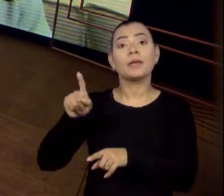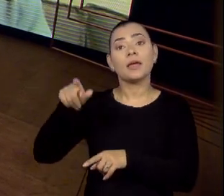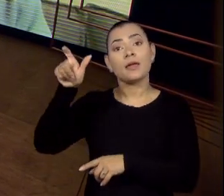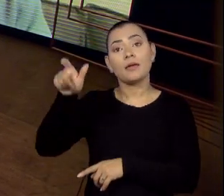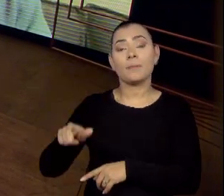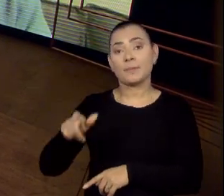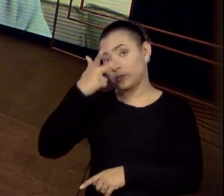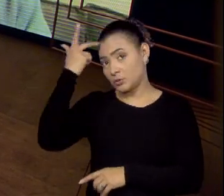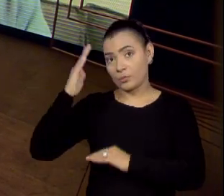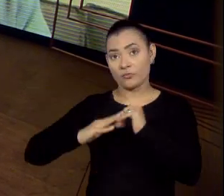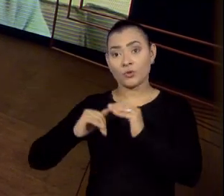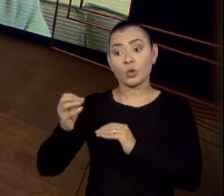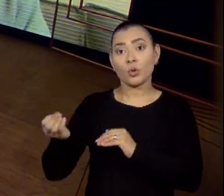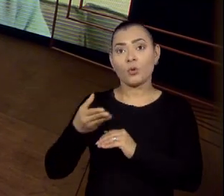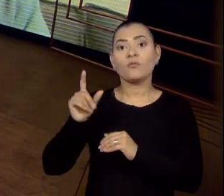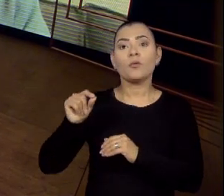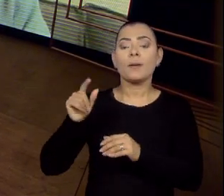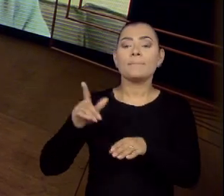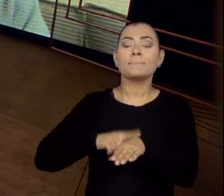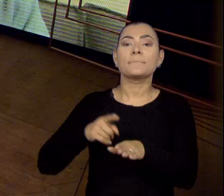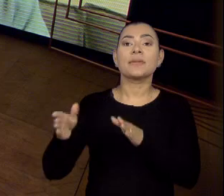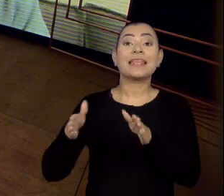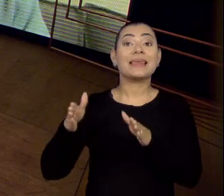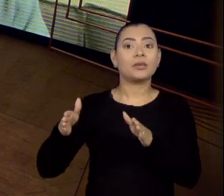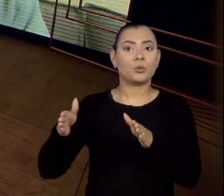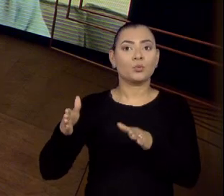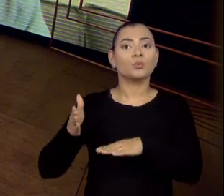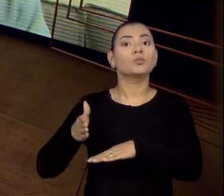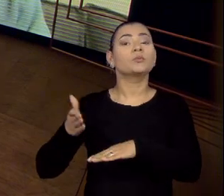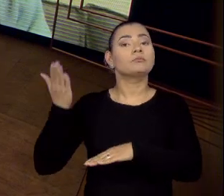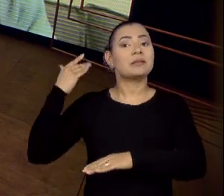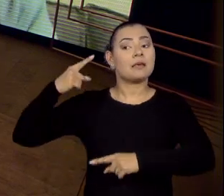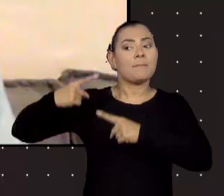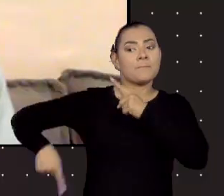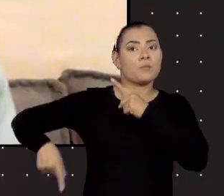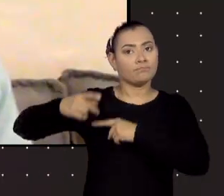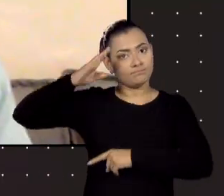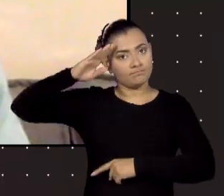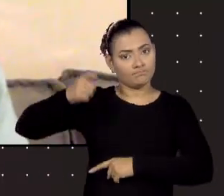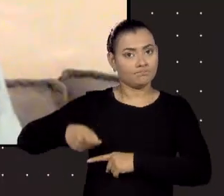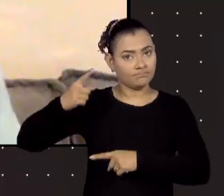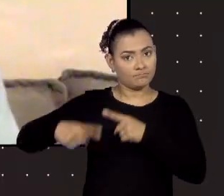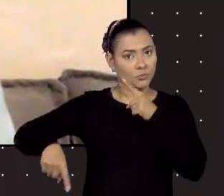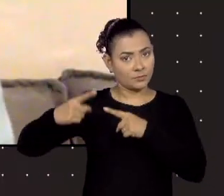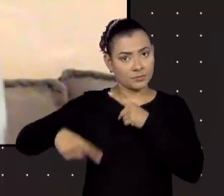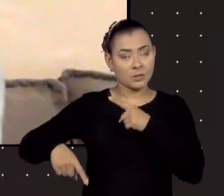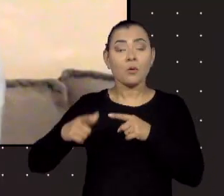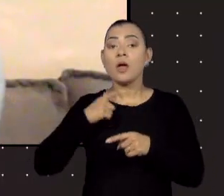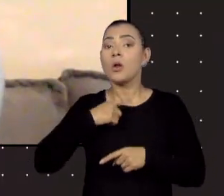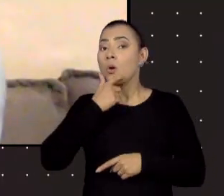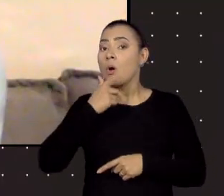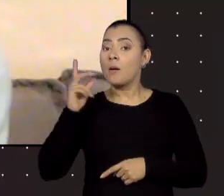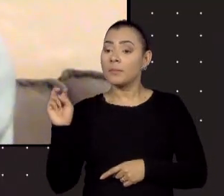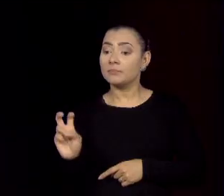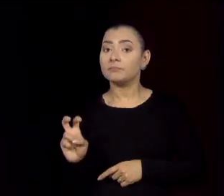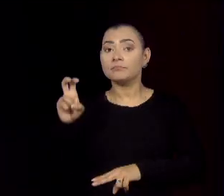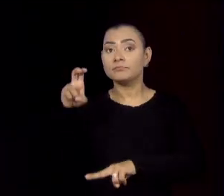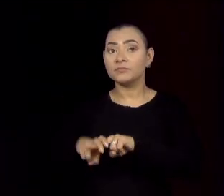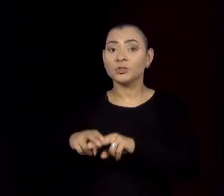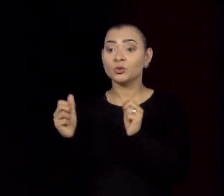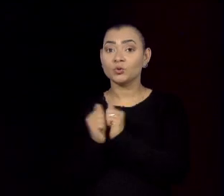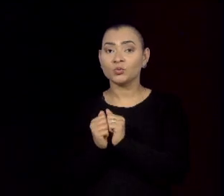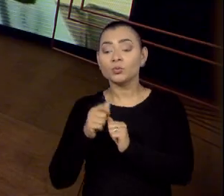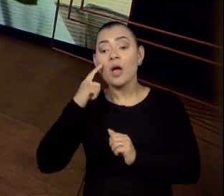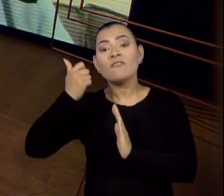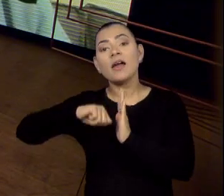Naquele primeiro período, chamado período pré-histórico da censura, era um homem que ficava numa mesa ao lado da minha.